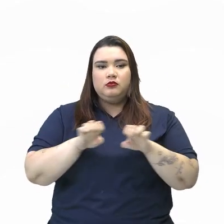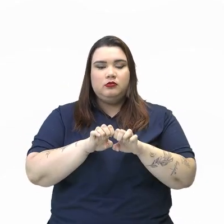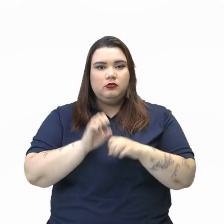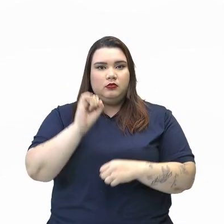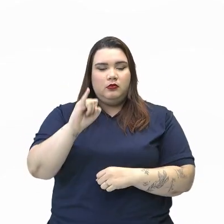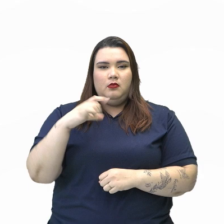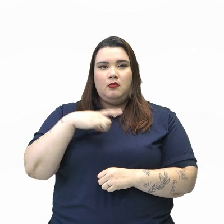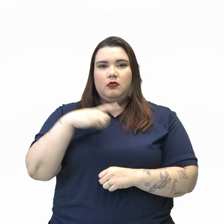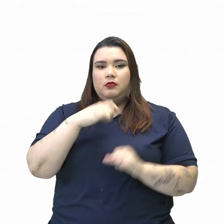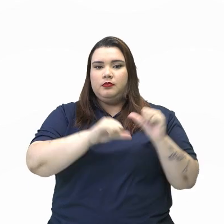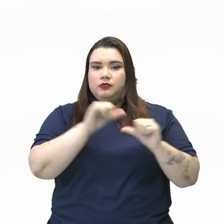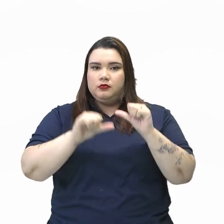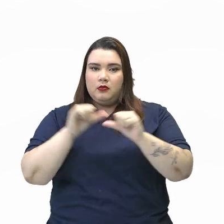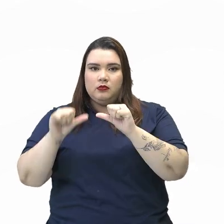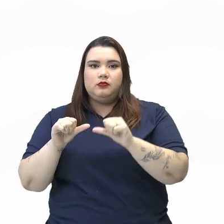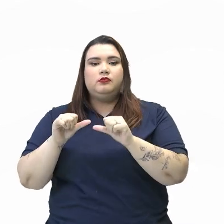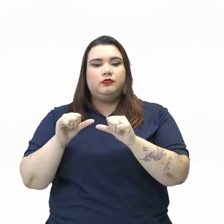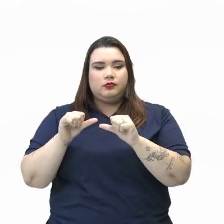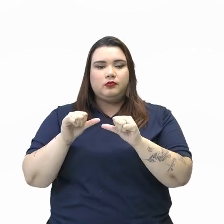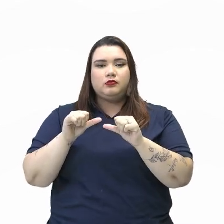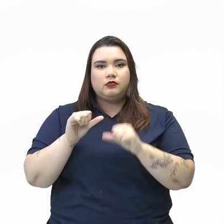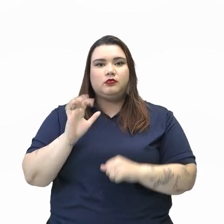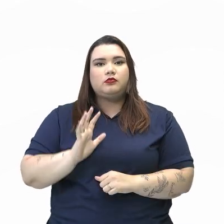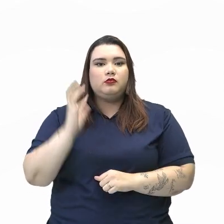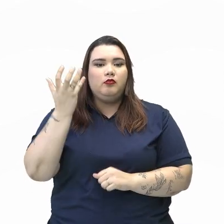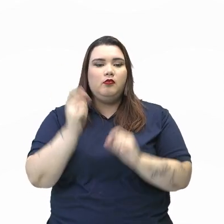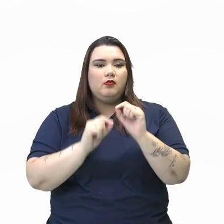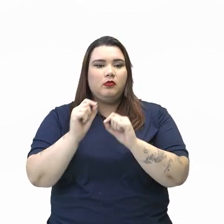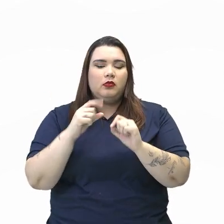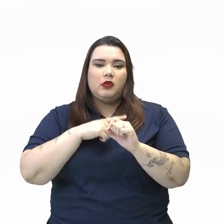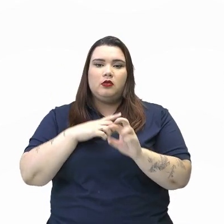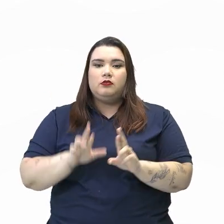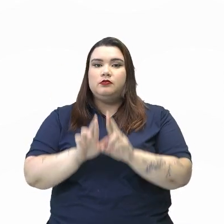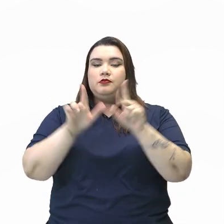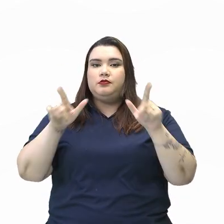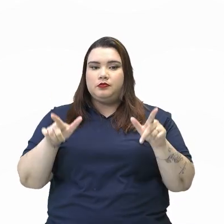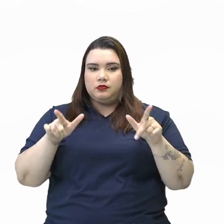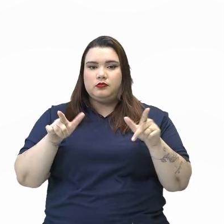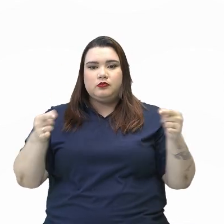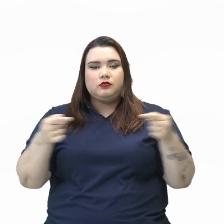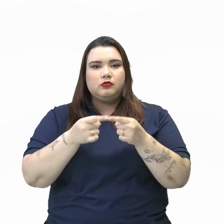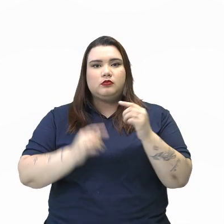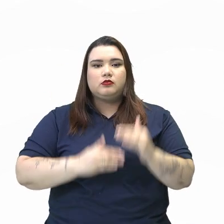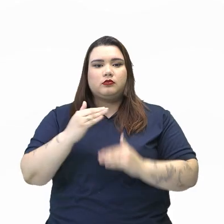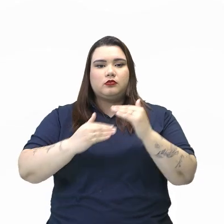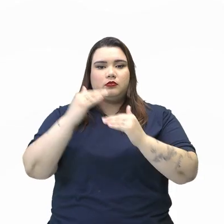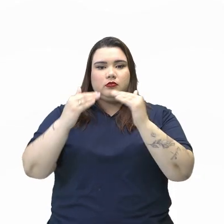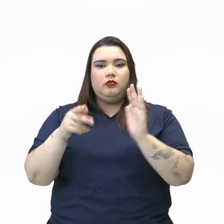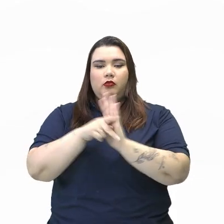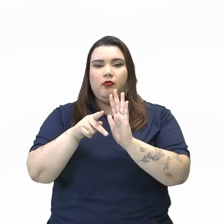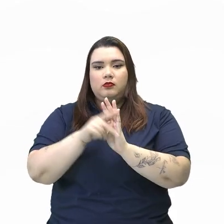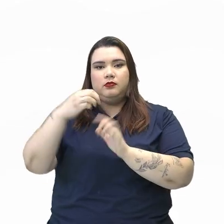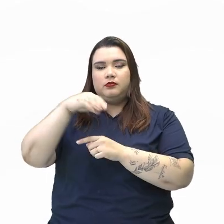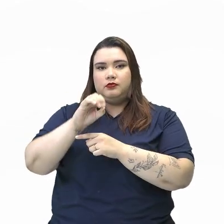quando há uma pequena mudança, né, ocorre aí diferenças enormes no desenvolvimento morfológico